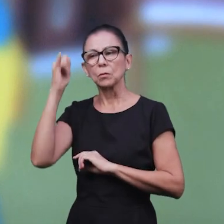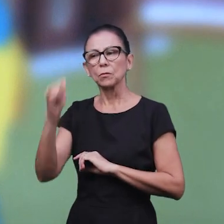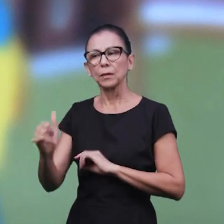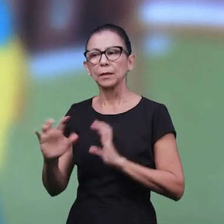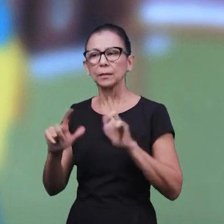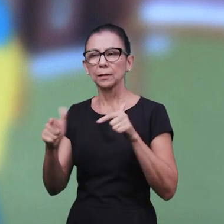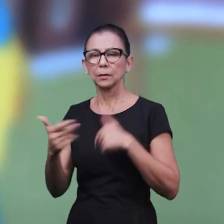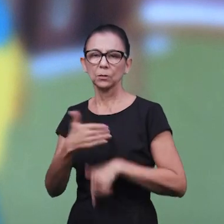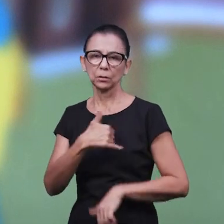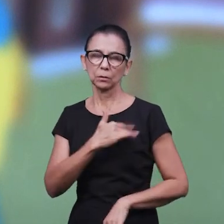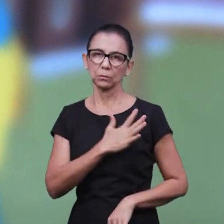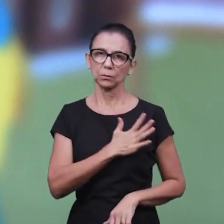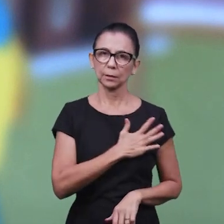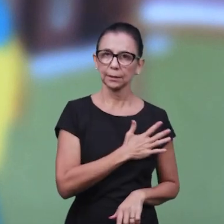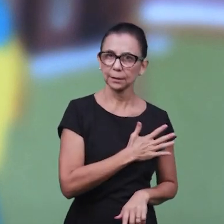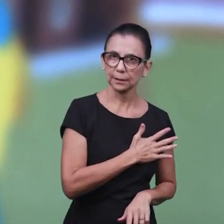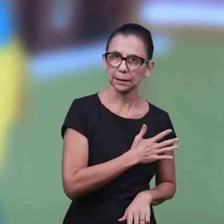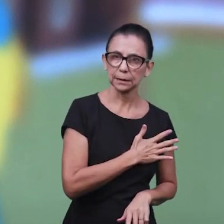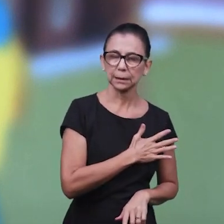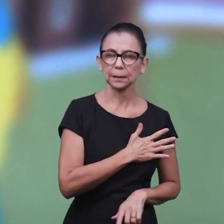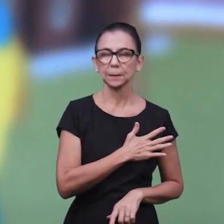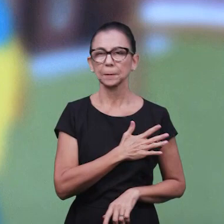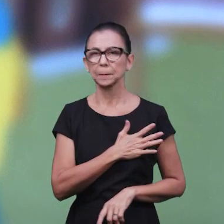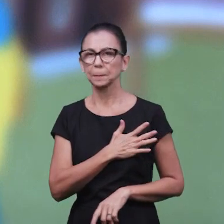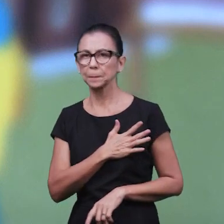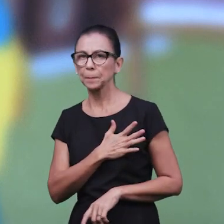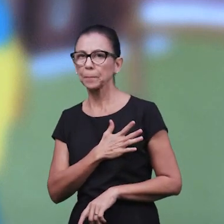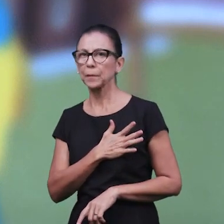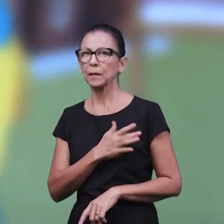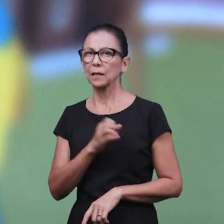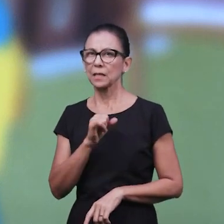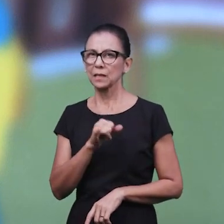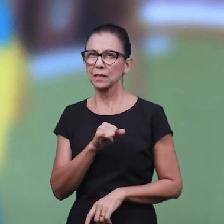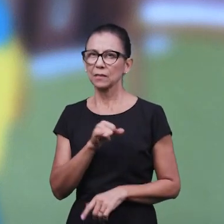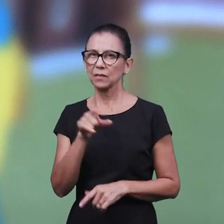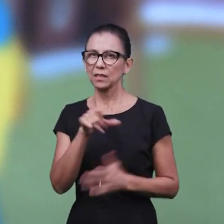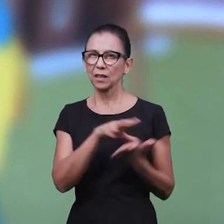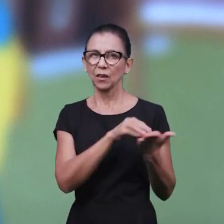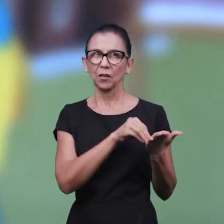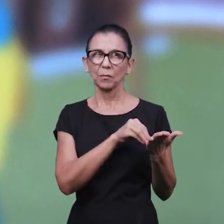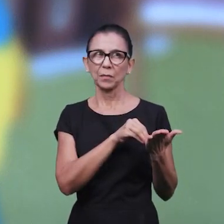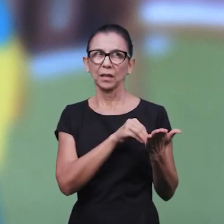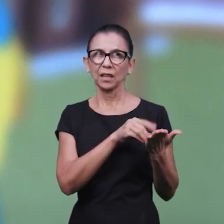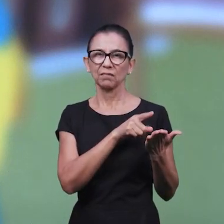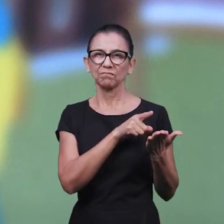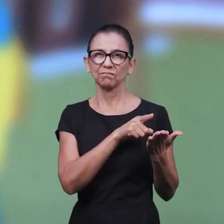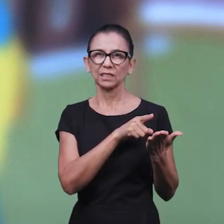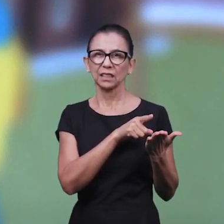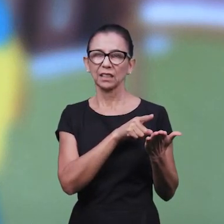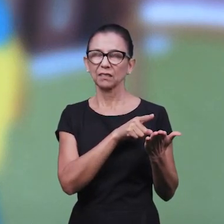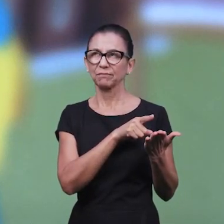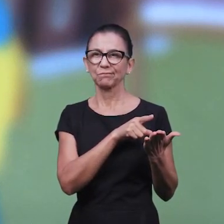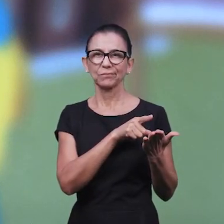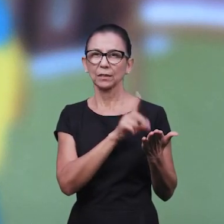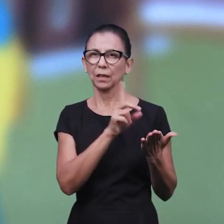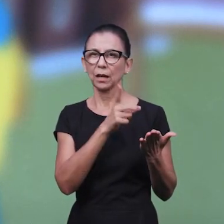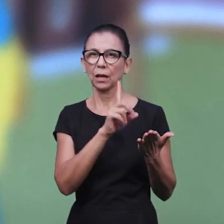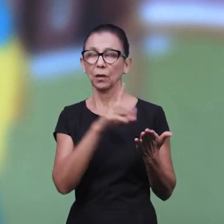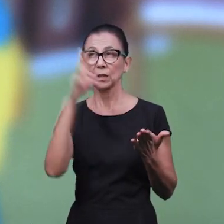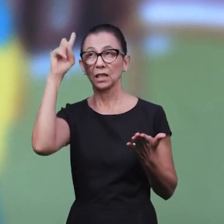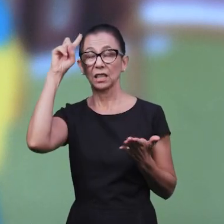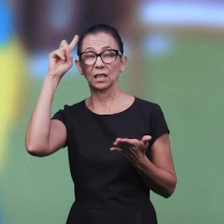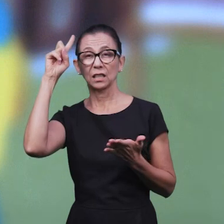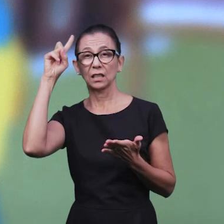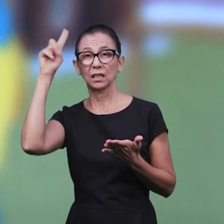no nosso coração. Pensar e viver como Saul viveu não agrada a Deus. Deus quer que